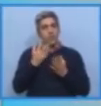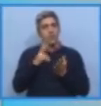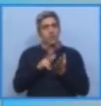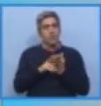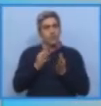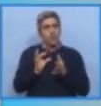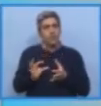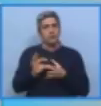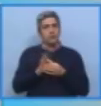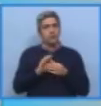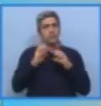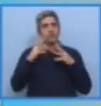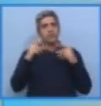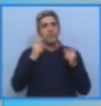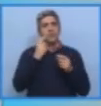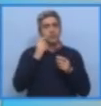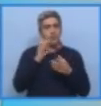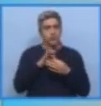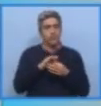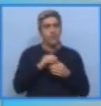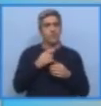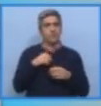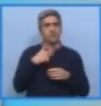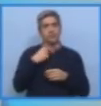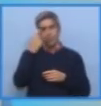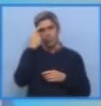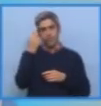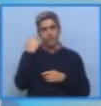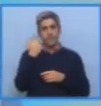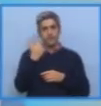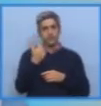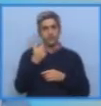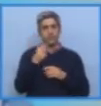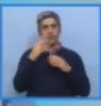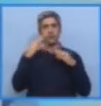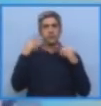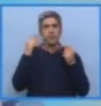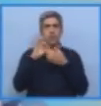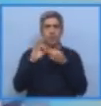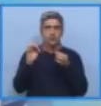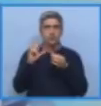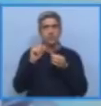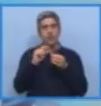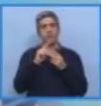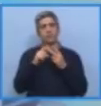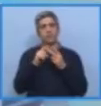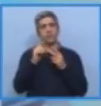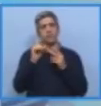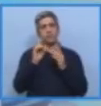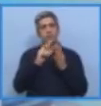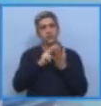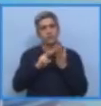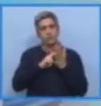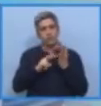foi associado ao mistério pascal e nós compreendemos, tanto do ponto de vista espiritual como do ponto de vista teológico e